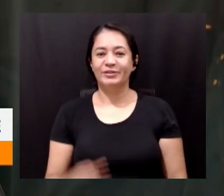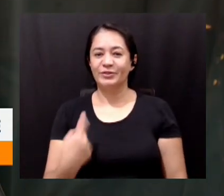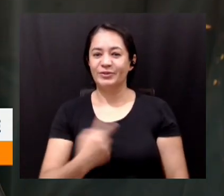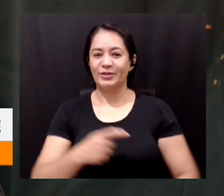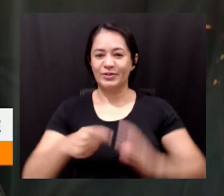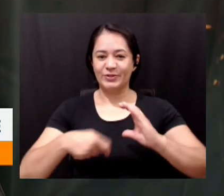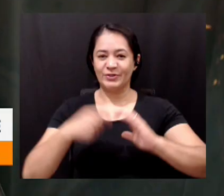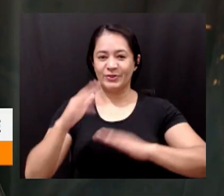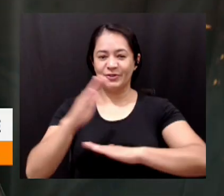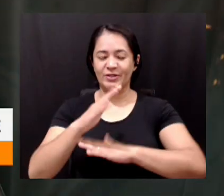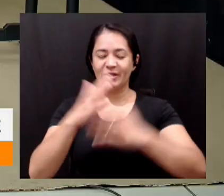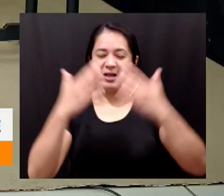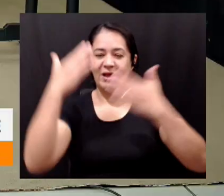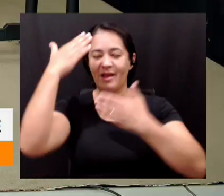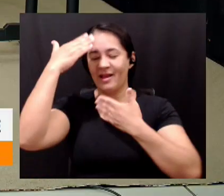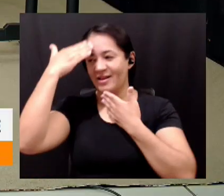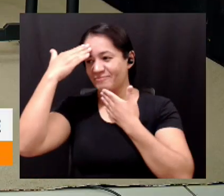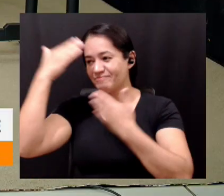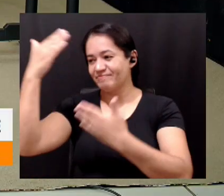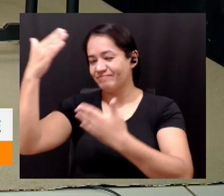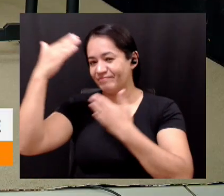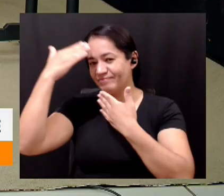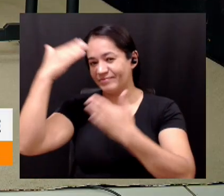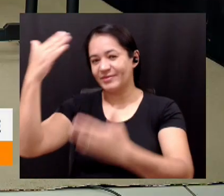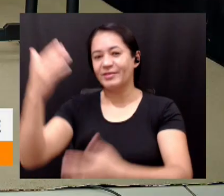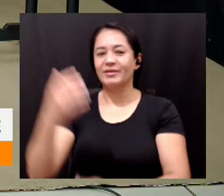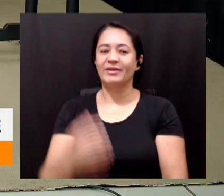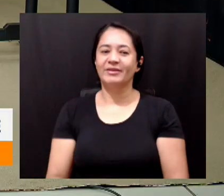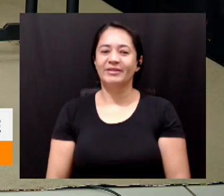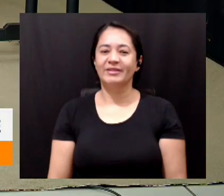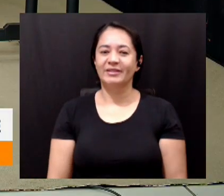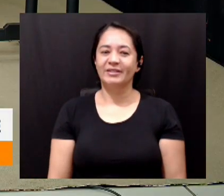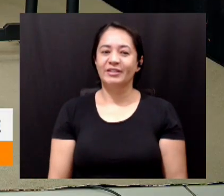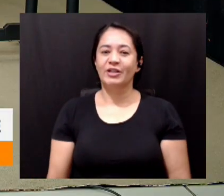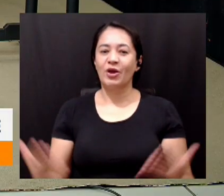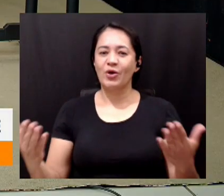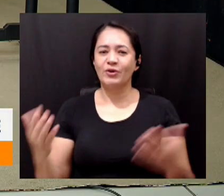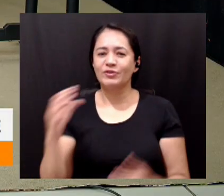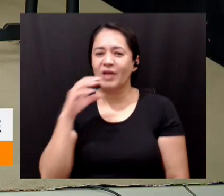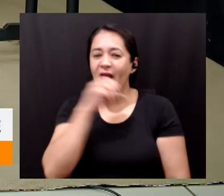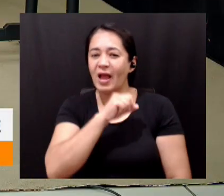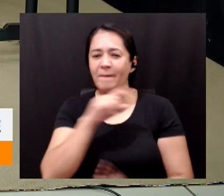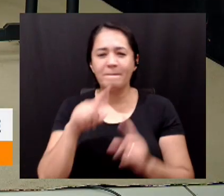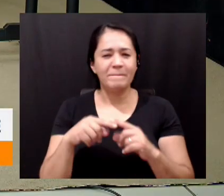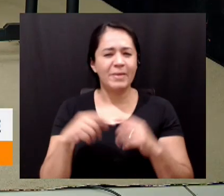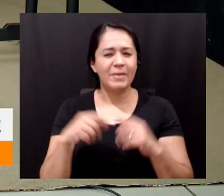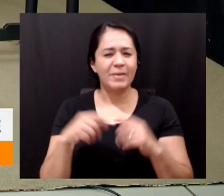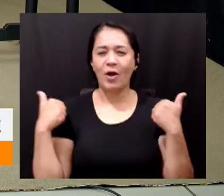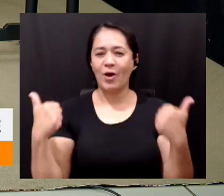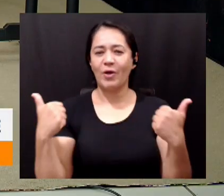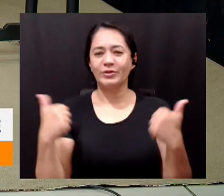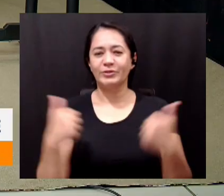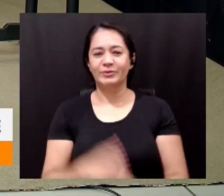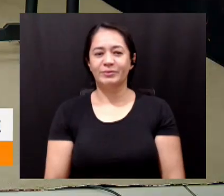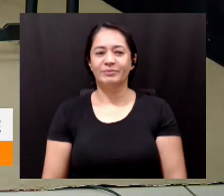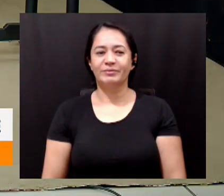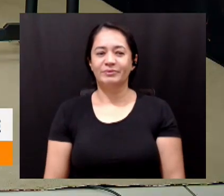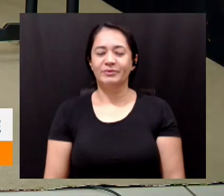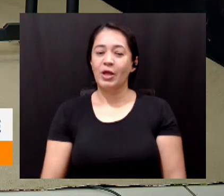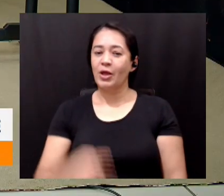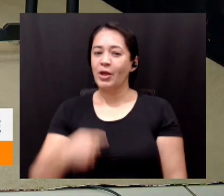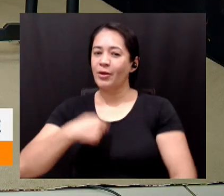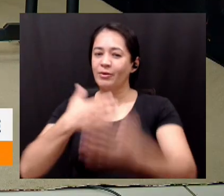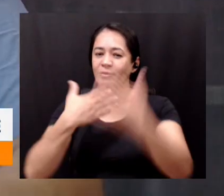agradecer, Leonan, muito obrigada pela sua participação. Um programa curtinho hoje, mas valeu demais a sua contribuição. Eu que agradeço, é um prazer estar aqui